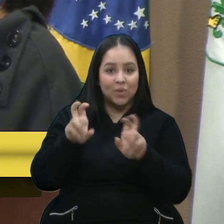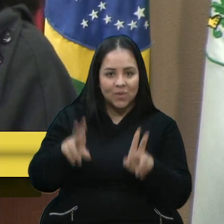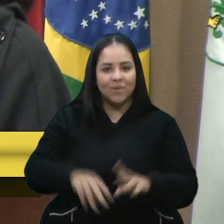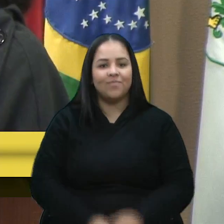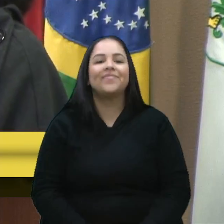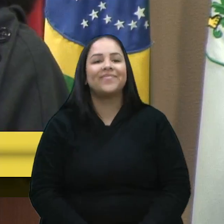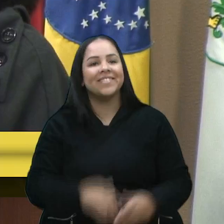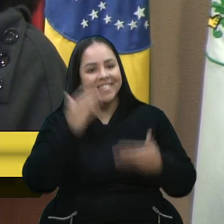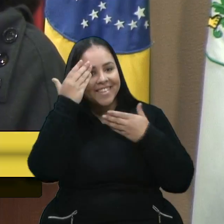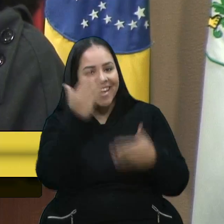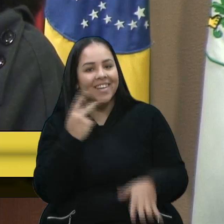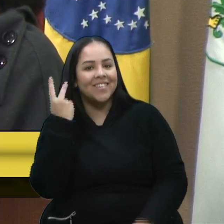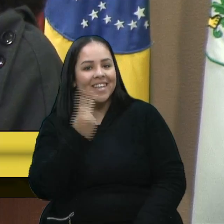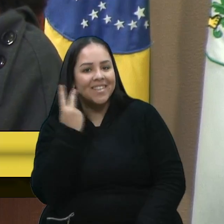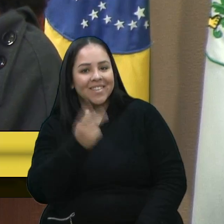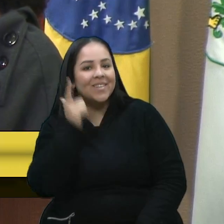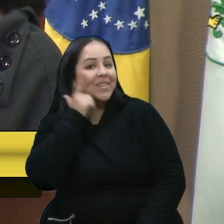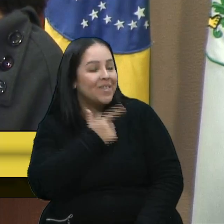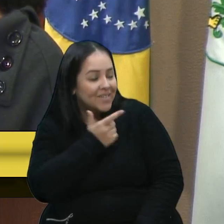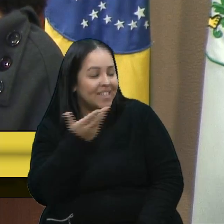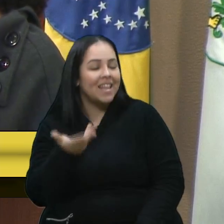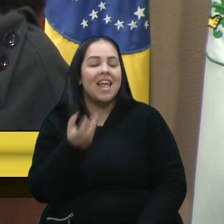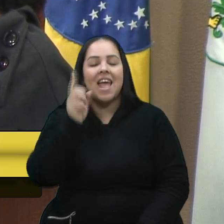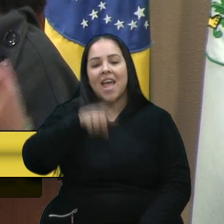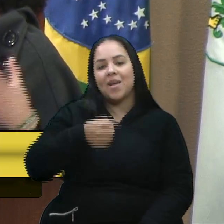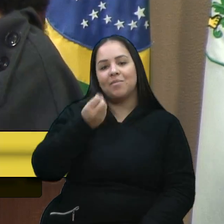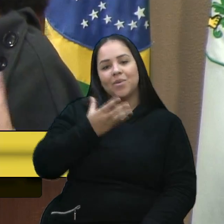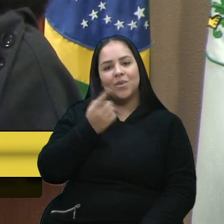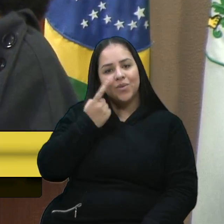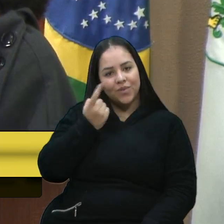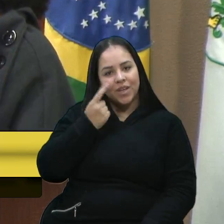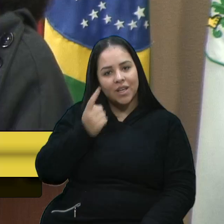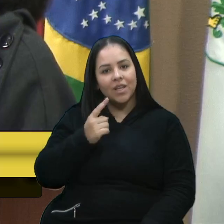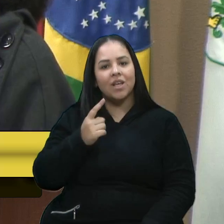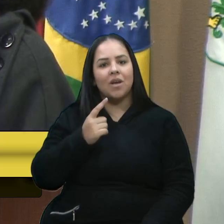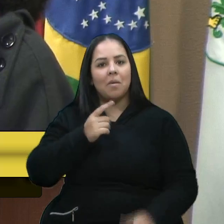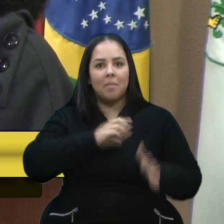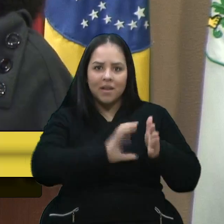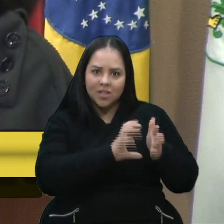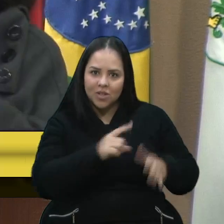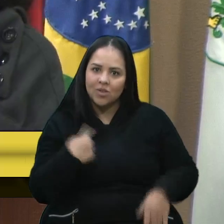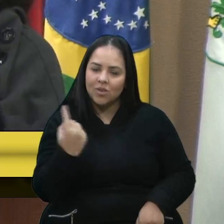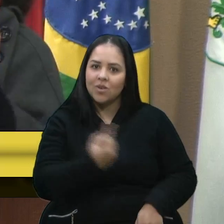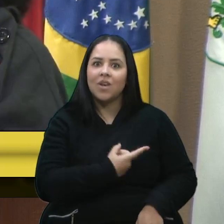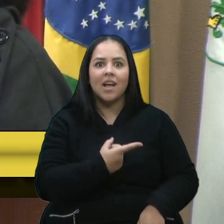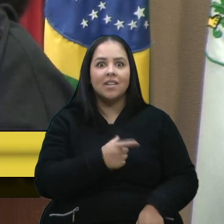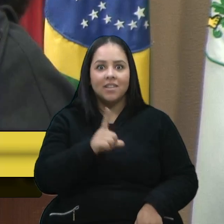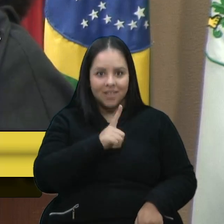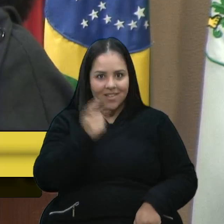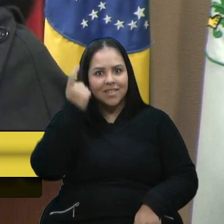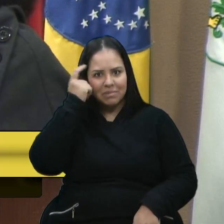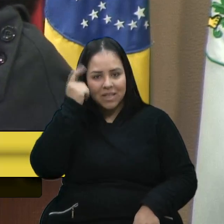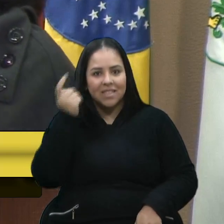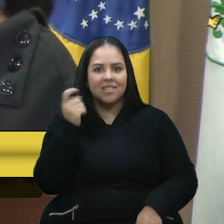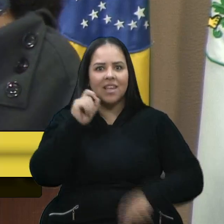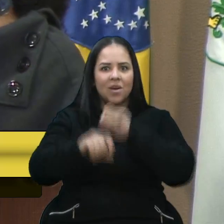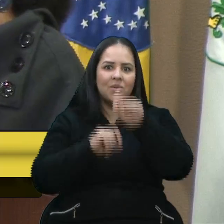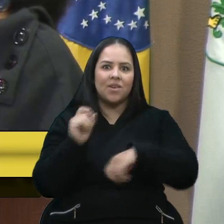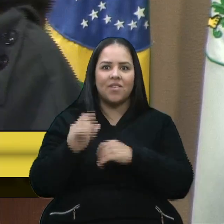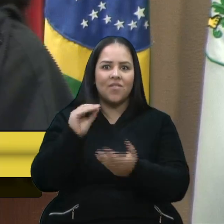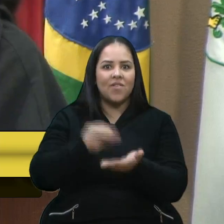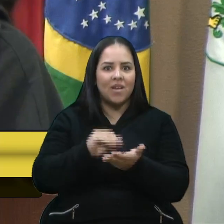Lucas. É tão bom ver que a nossa bancada ela tem tanta coerência, que era exatamente o que faltava para